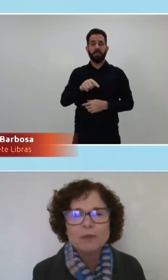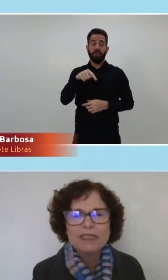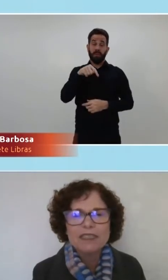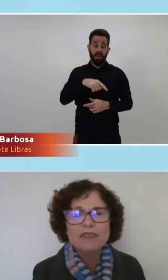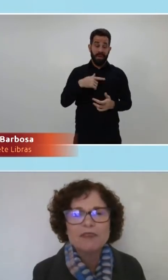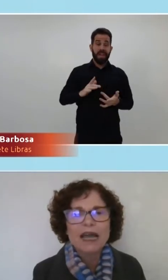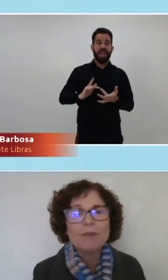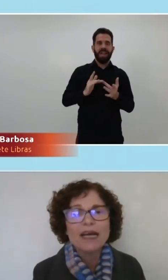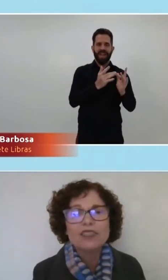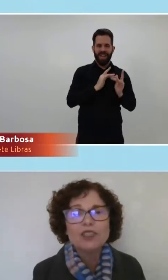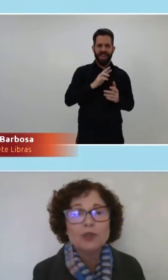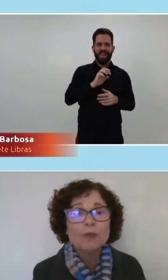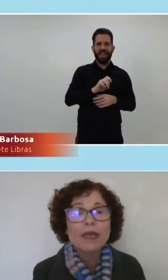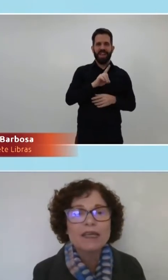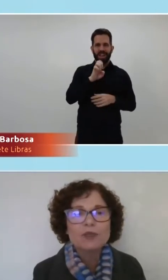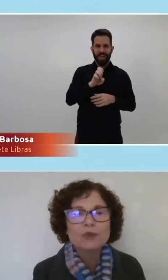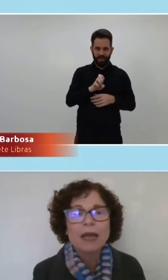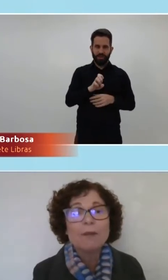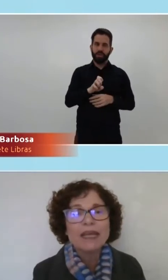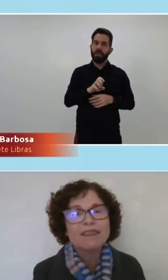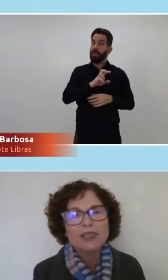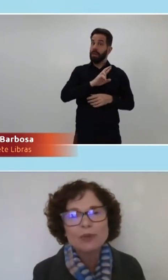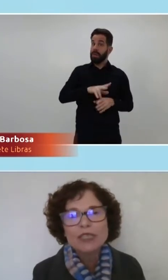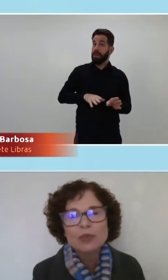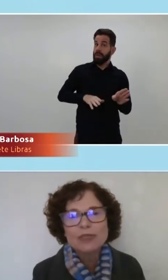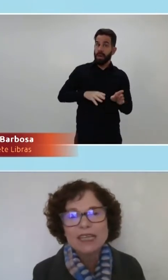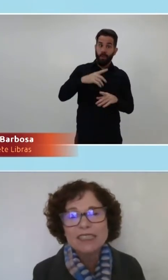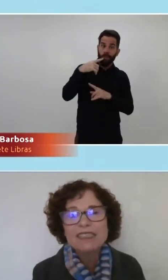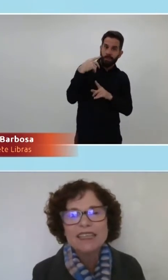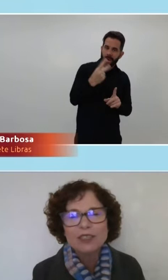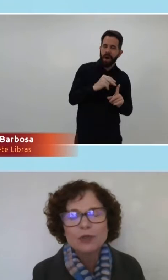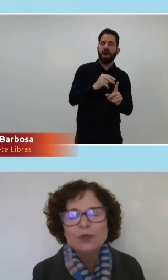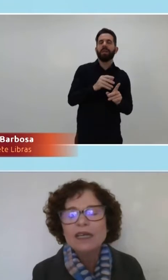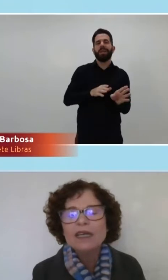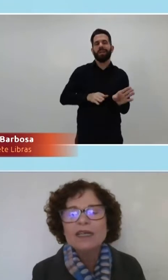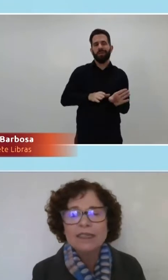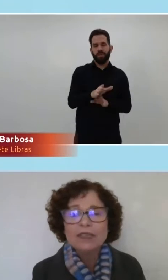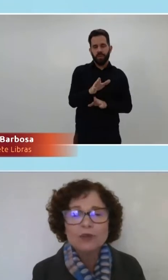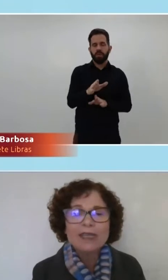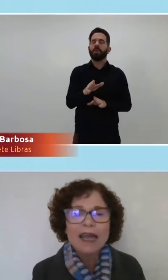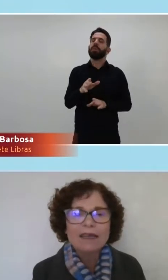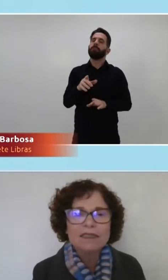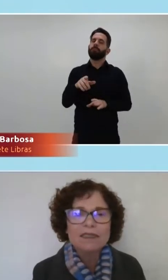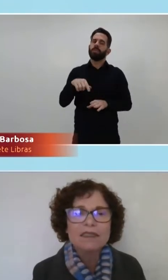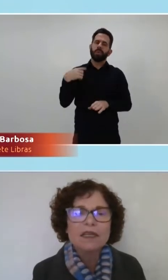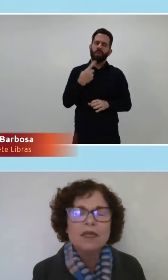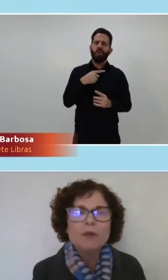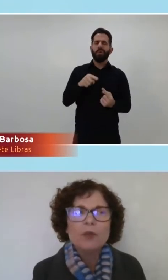mais pacífica a partir do berço, né? Aprendendo isso desde cedo dentro de